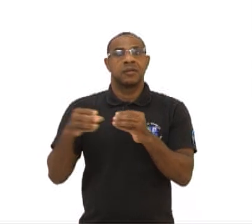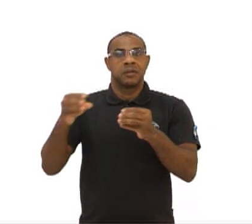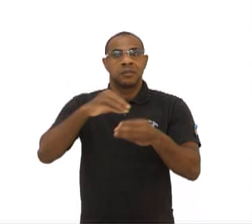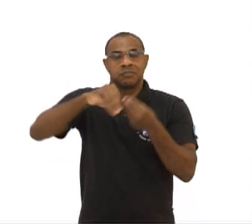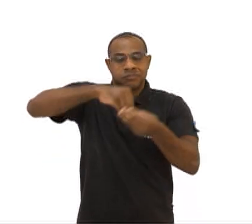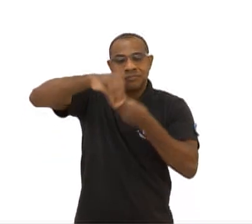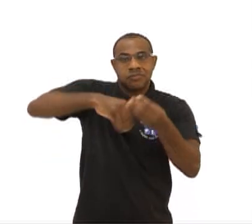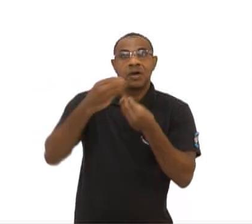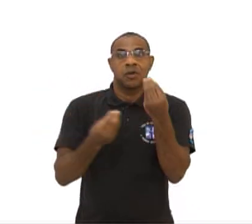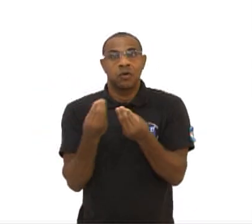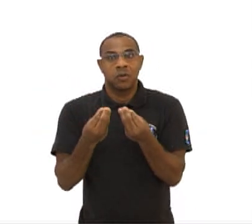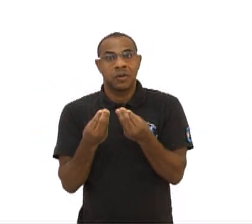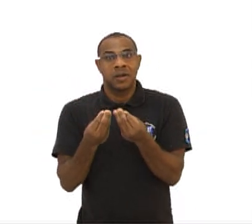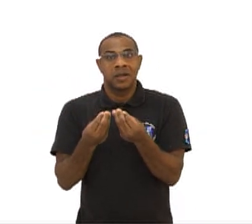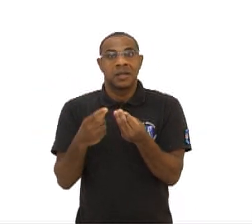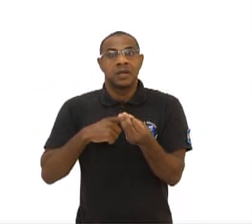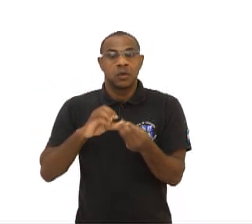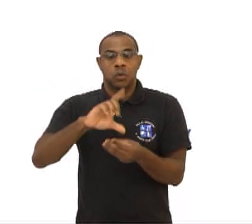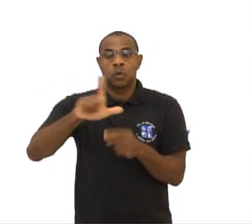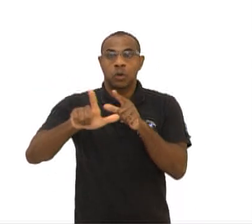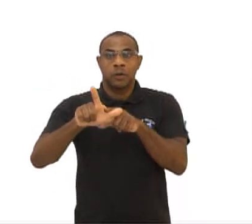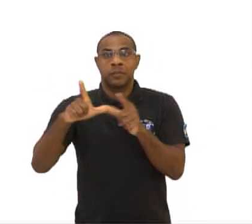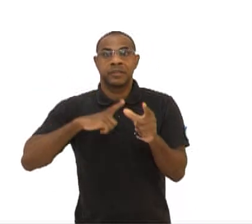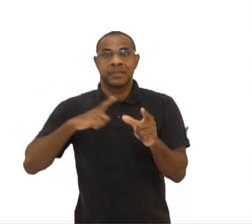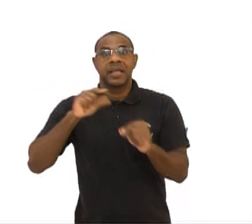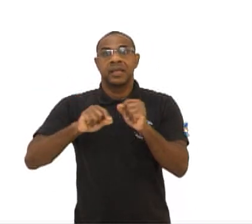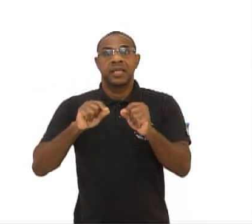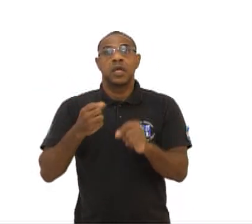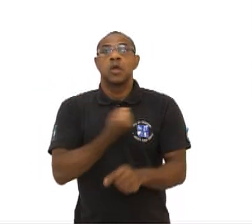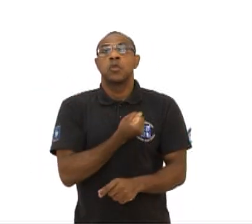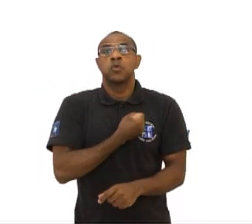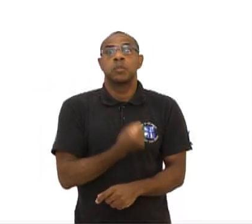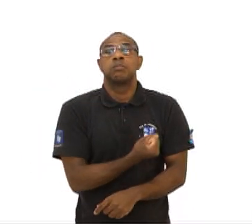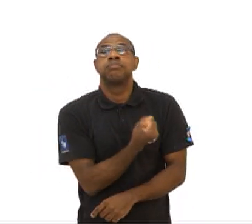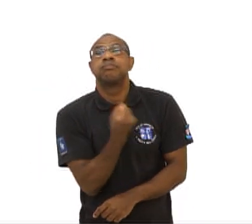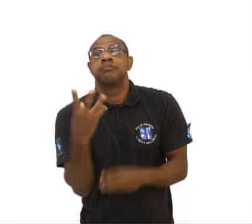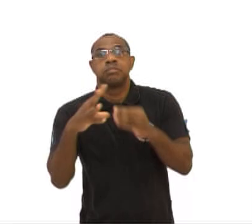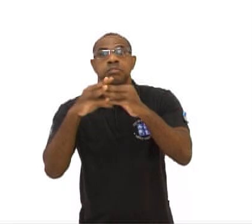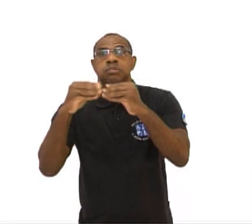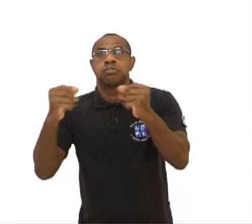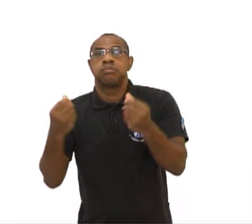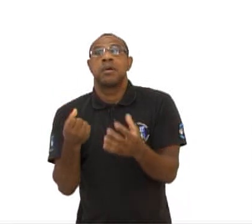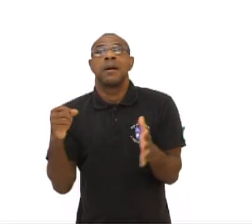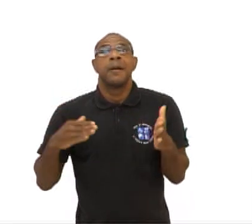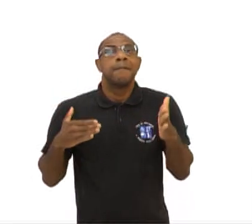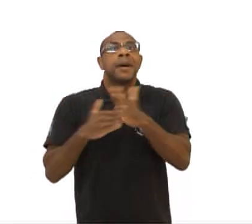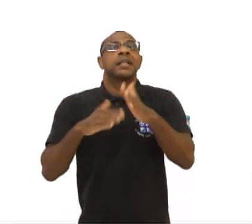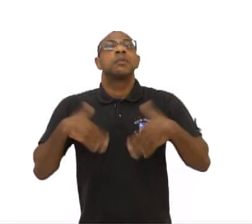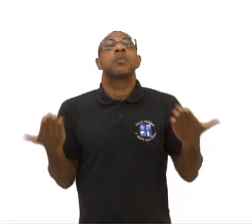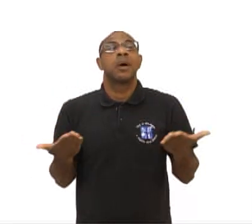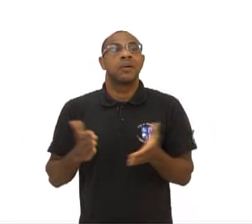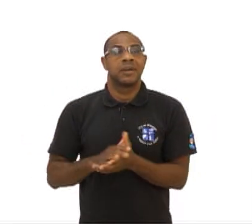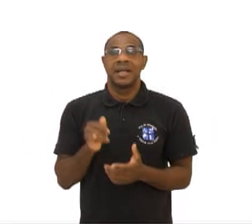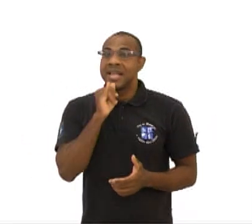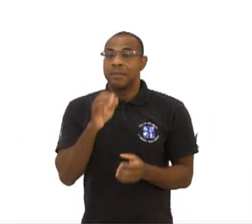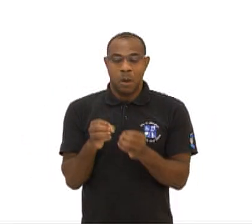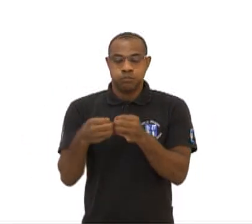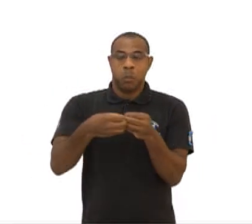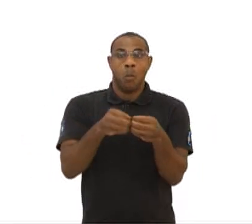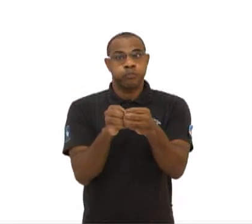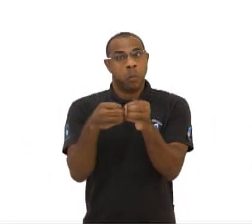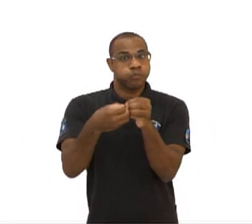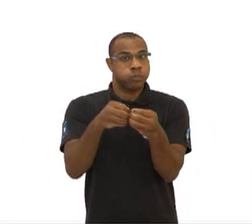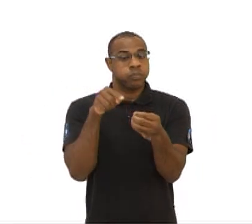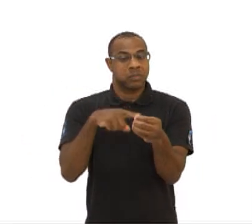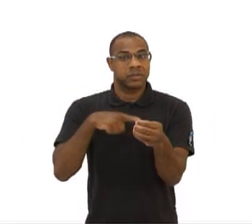a substância na qual o cloro apresenta número de oxidação máximo é... Lembrando que quando eu tenho uma molécula